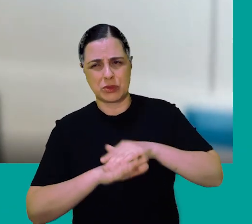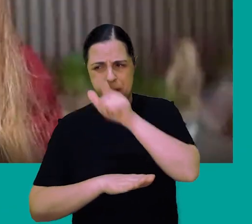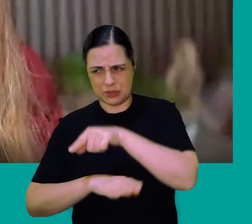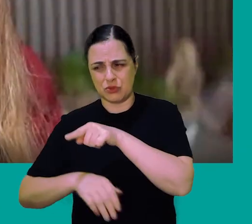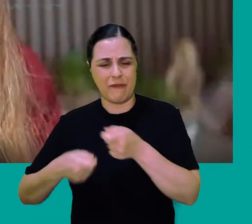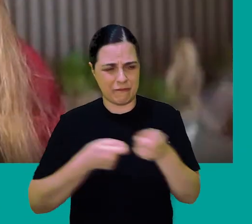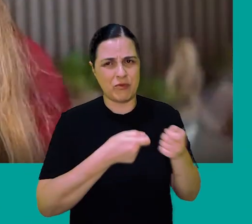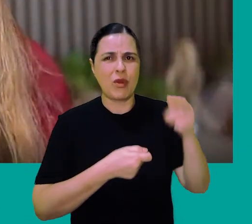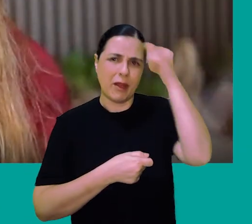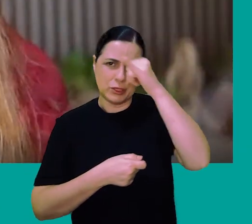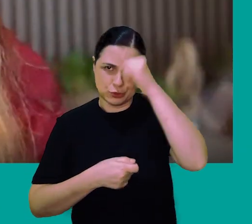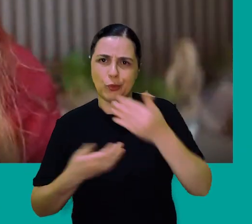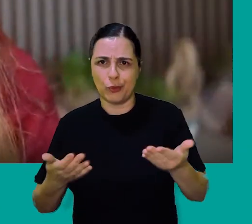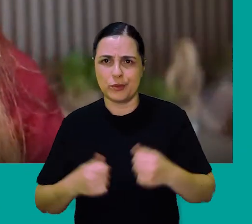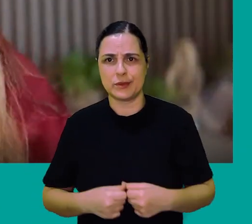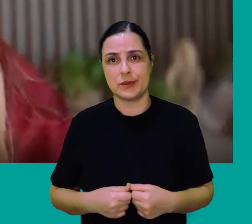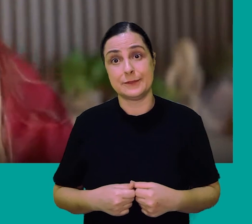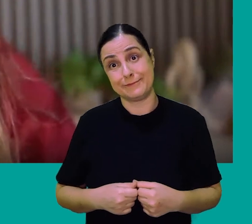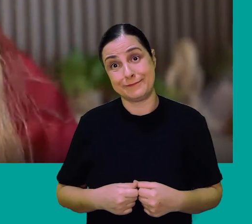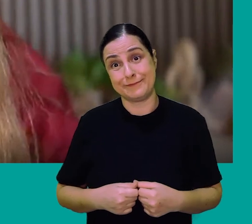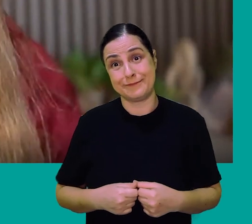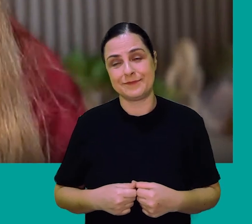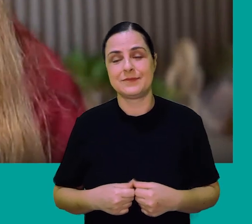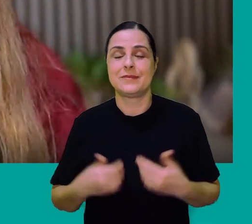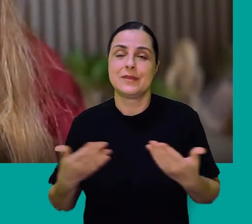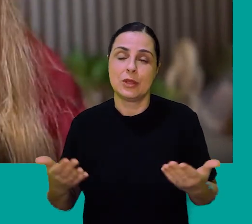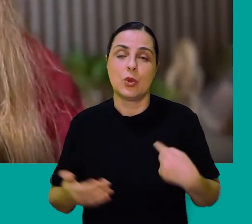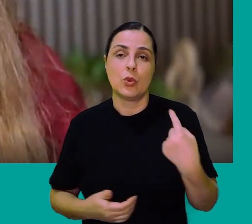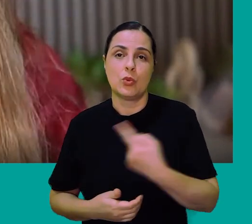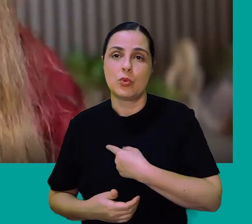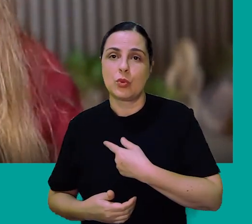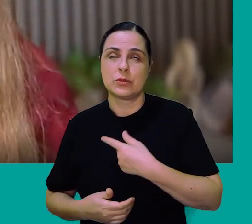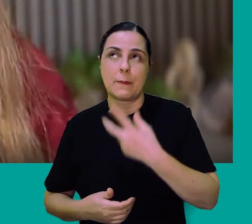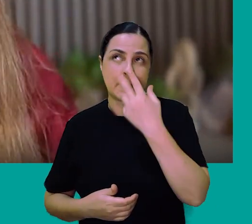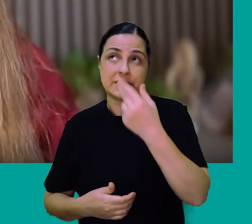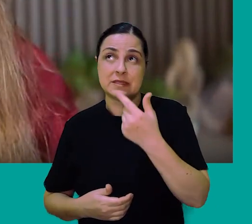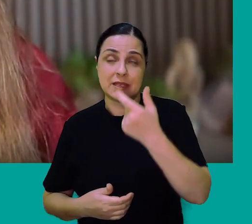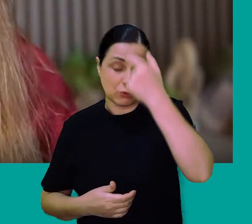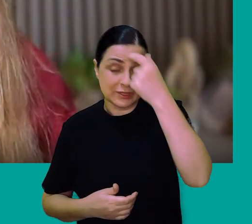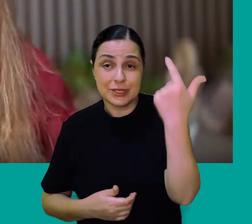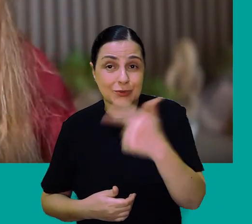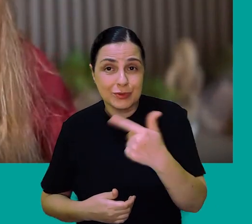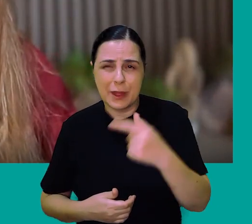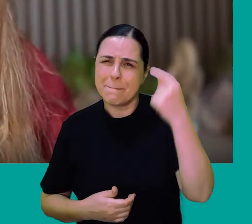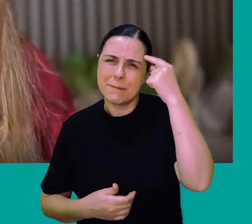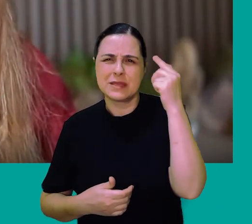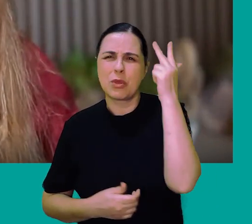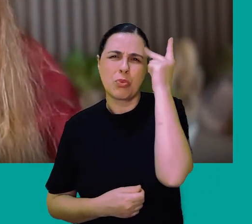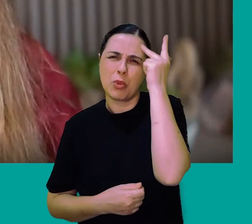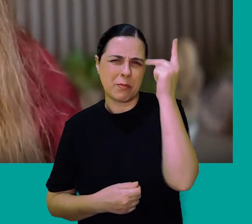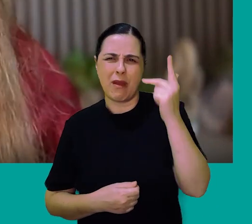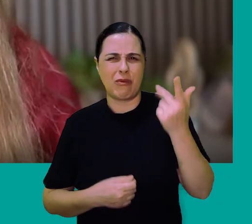palavras. Então, é difícil, porque enquanto a gente não tem a consciência, a gente normaliza uma série de coisas,